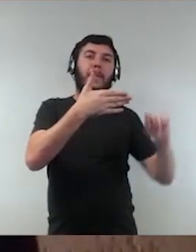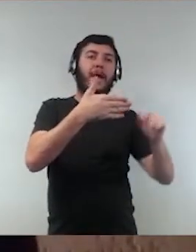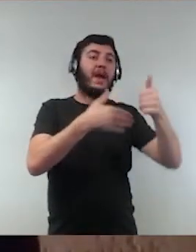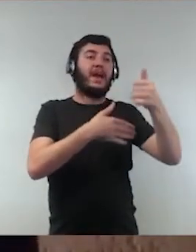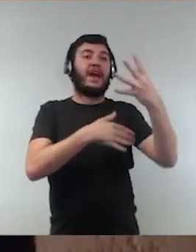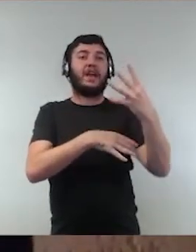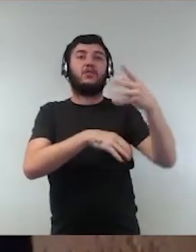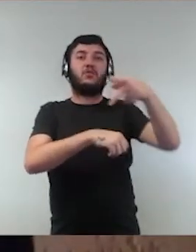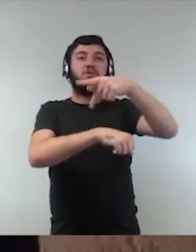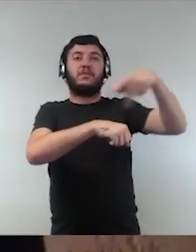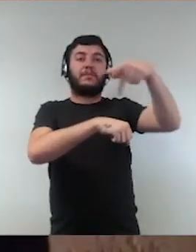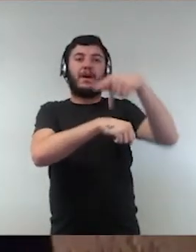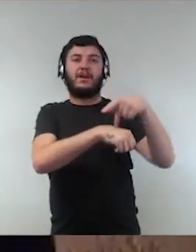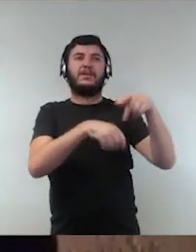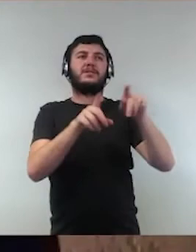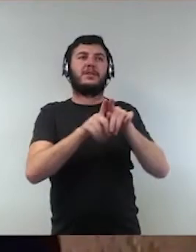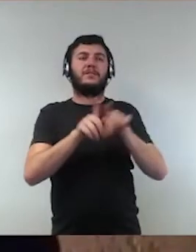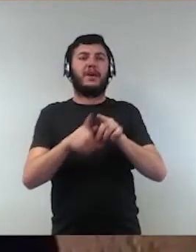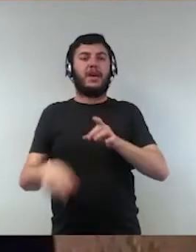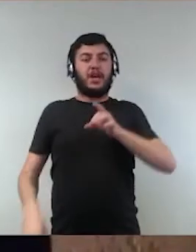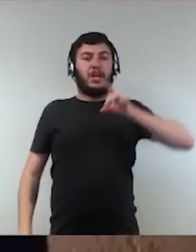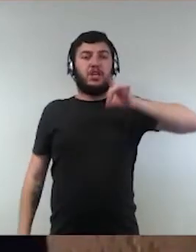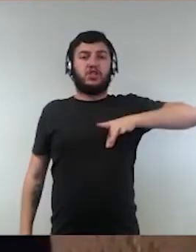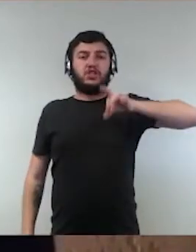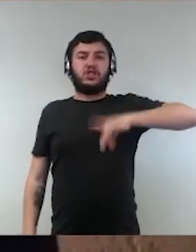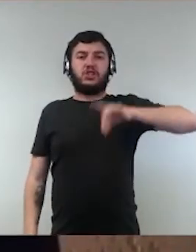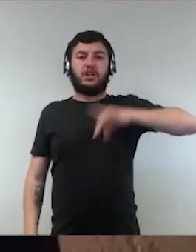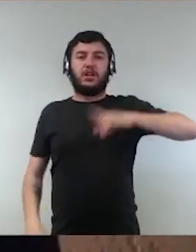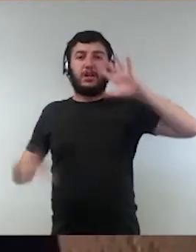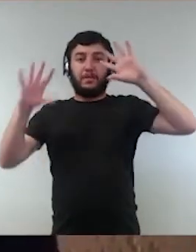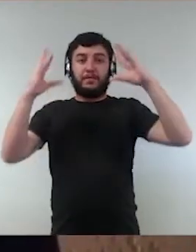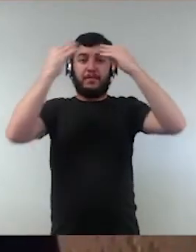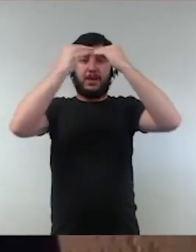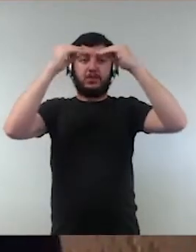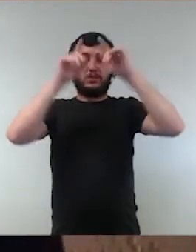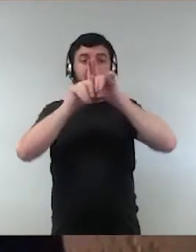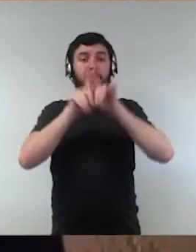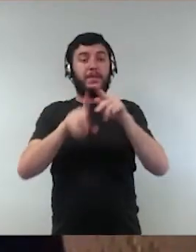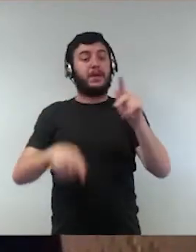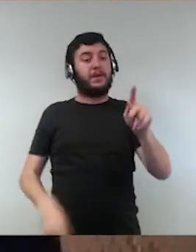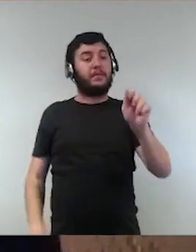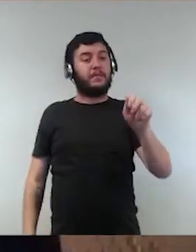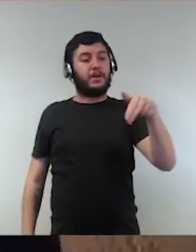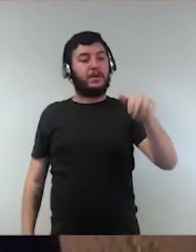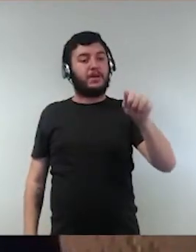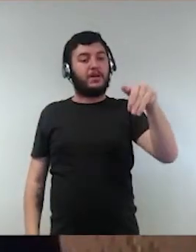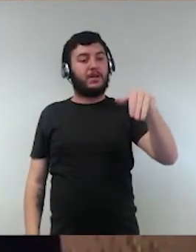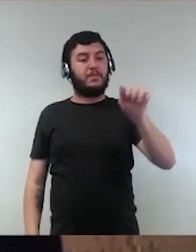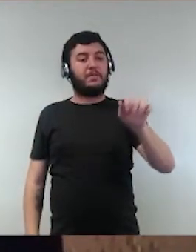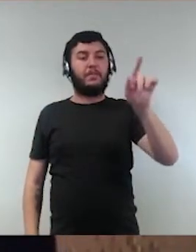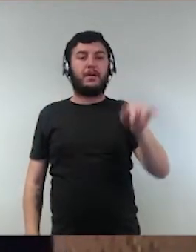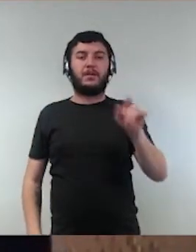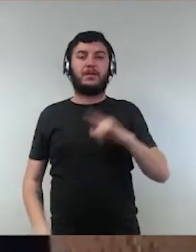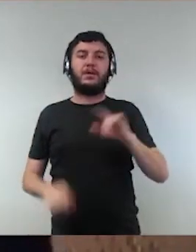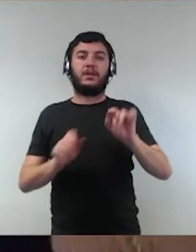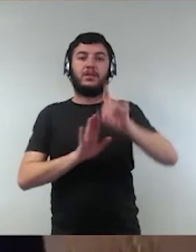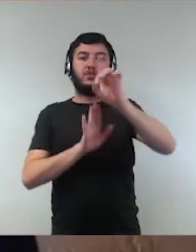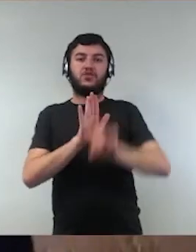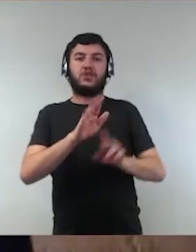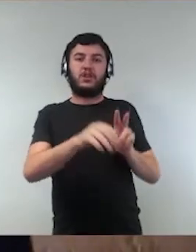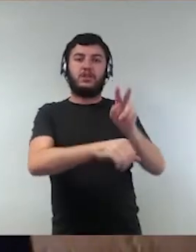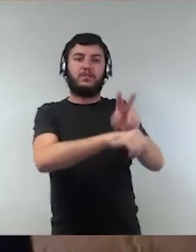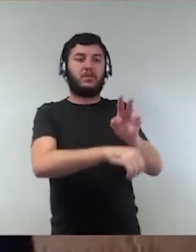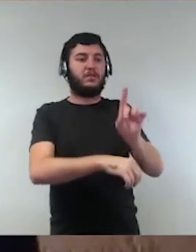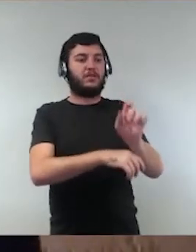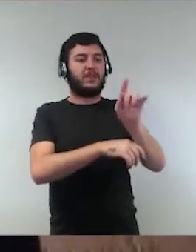3 deles, Chile, México e Panamá, possuem menção expressa ao direito fundamental à proteção de dados, número que pode